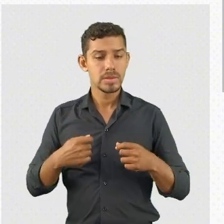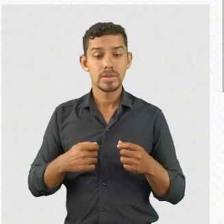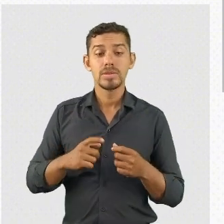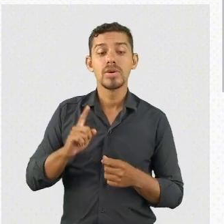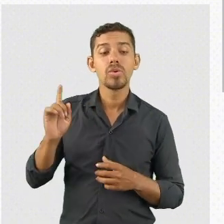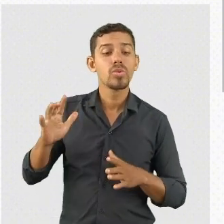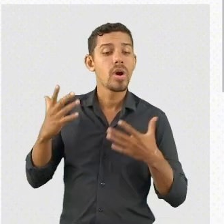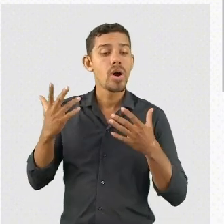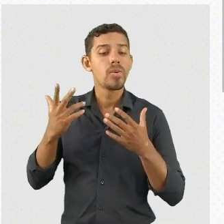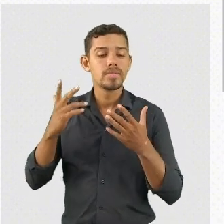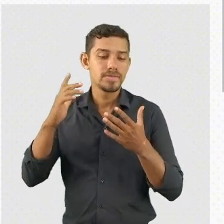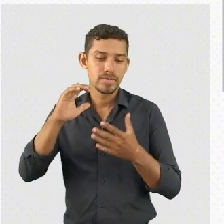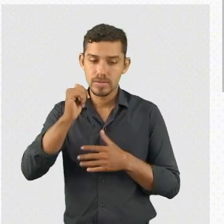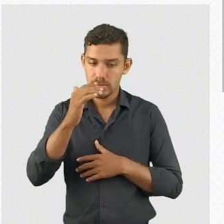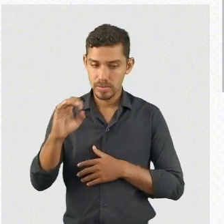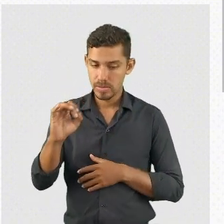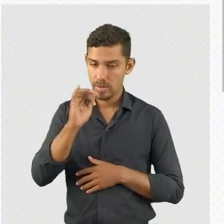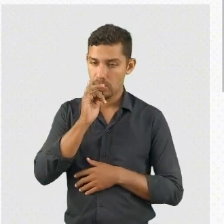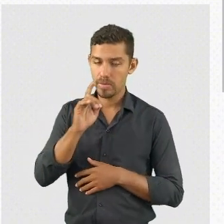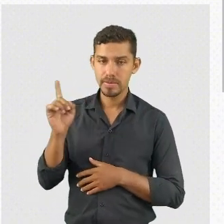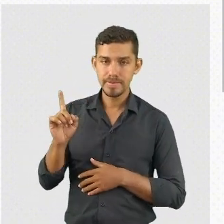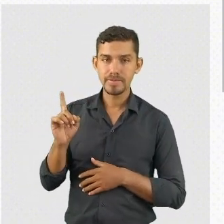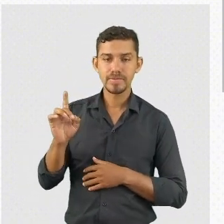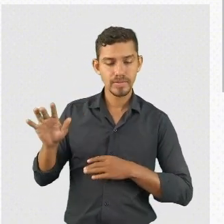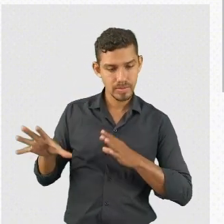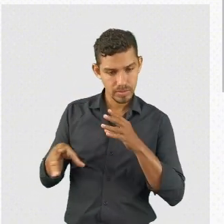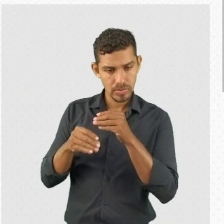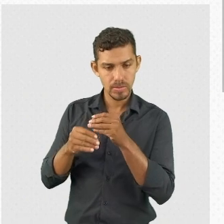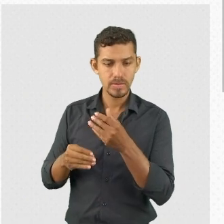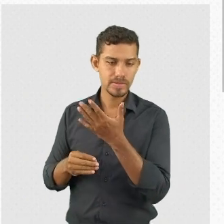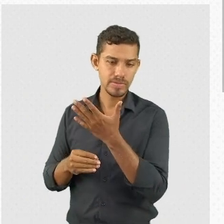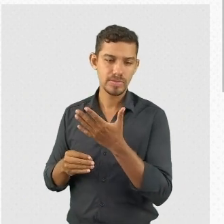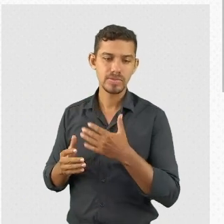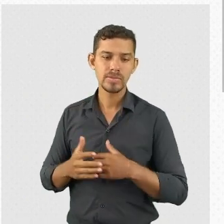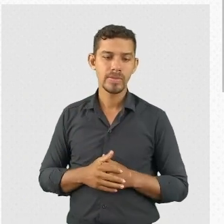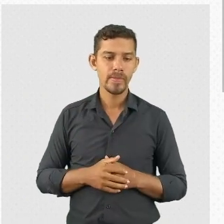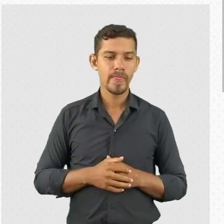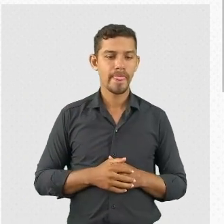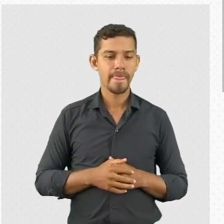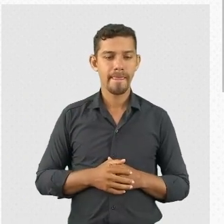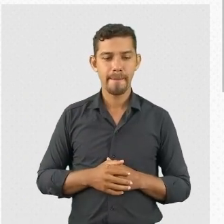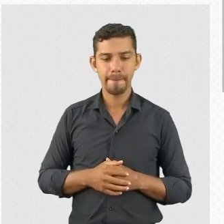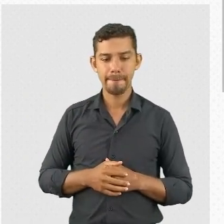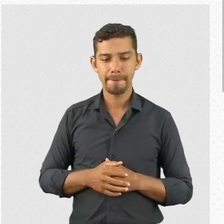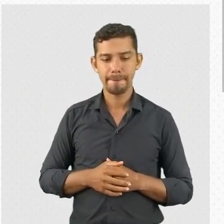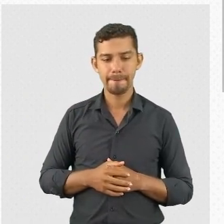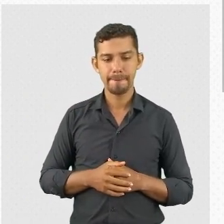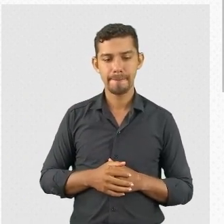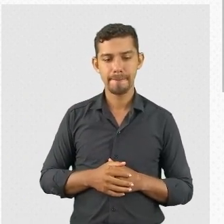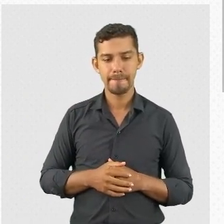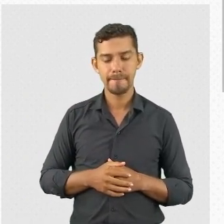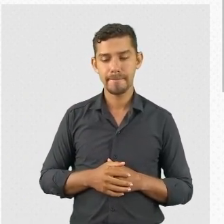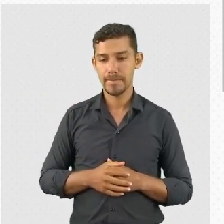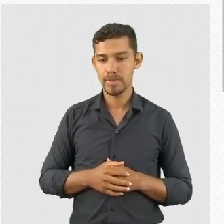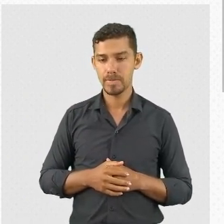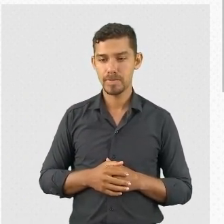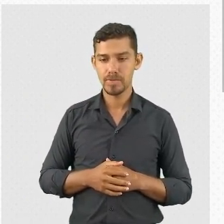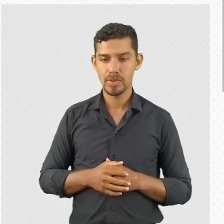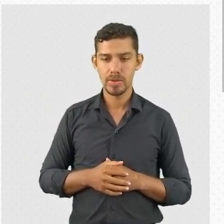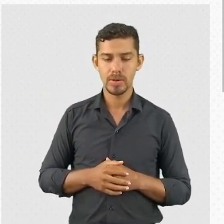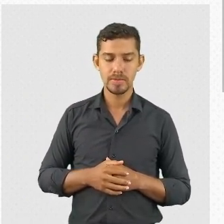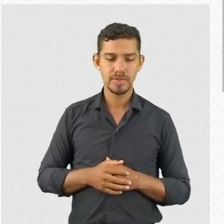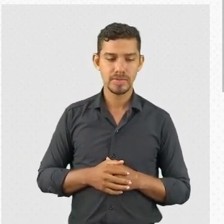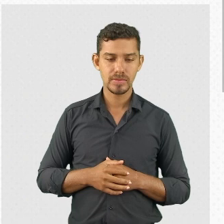identificar qual é a ação que completa esse passo aqui, né, esse procedimento. The